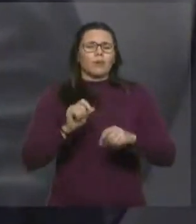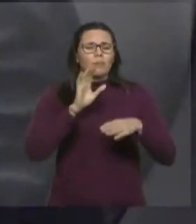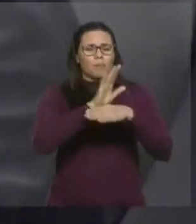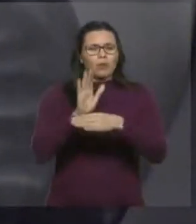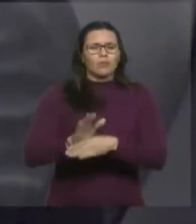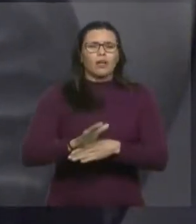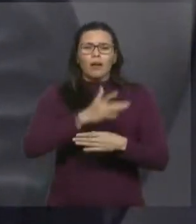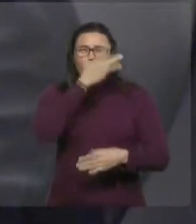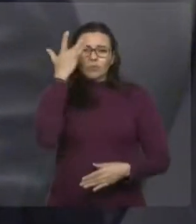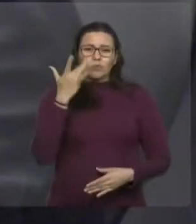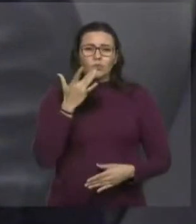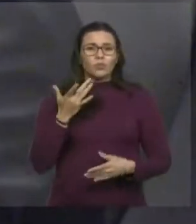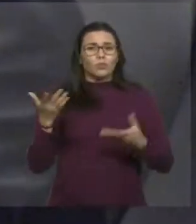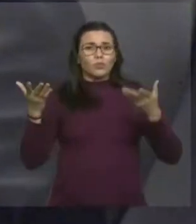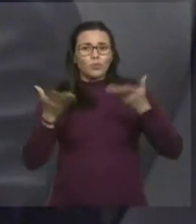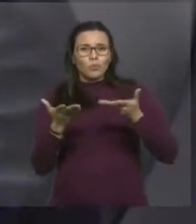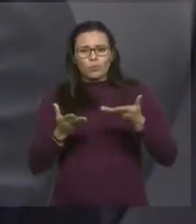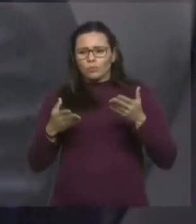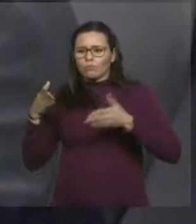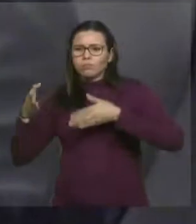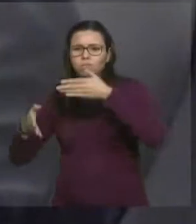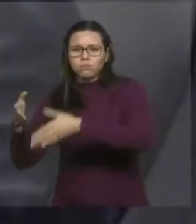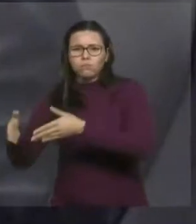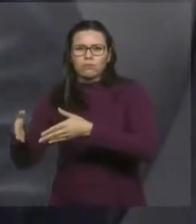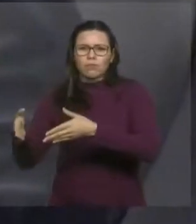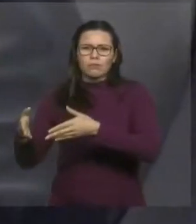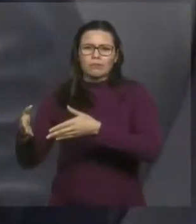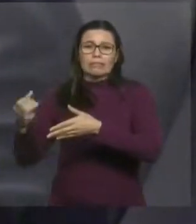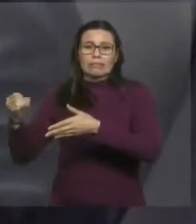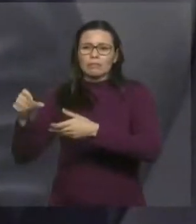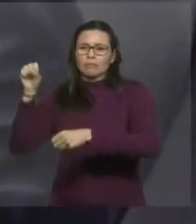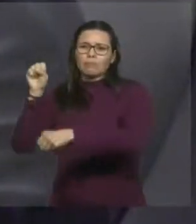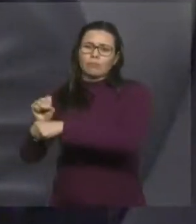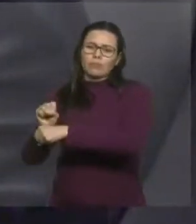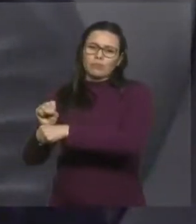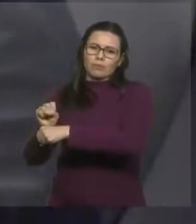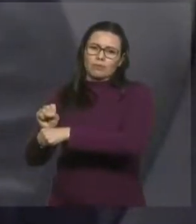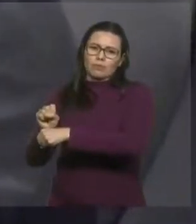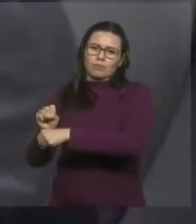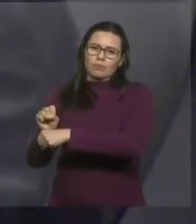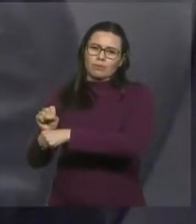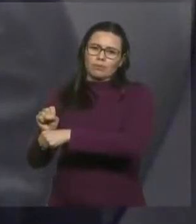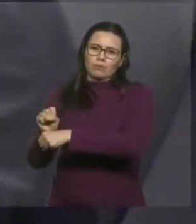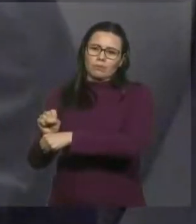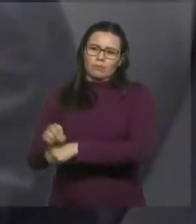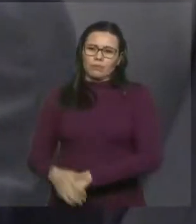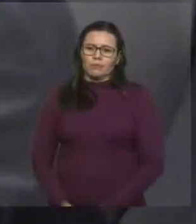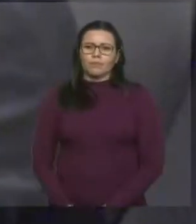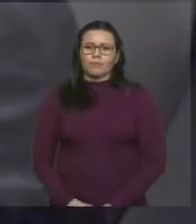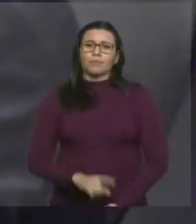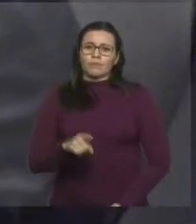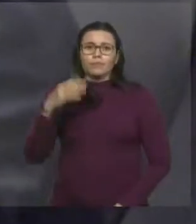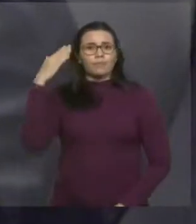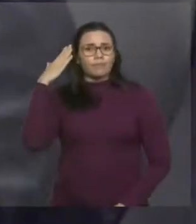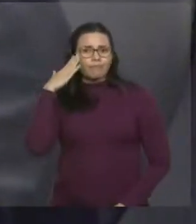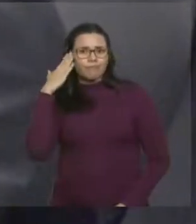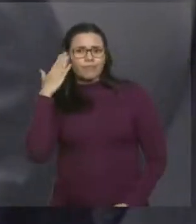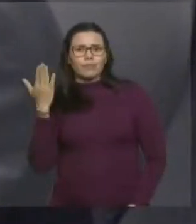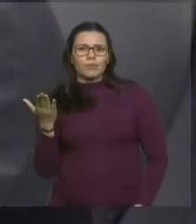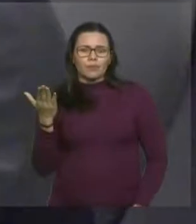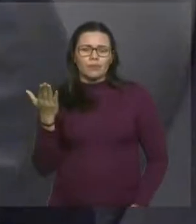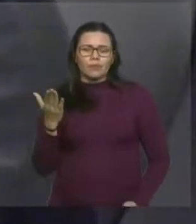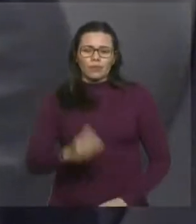e você que é um cara sensível, que faz o trabalho parlamentar e ainda faz esse assistencialismo nos hospitais, que eu